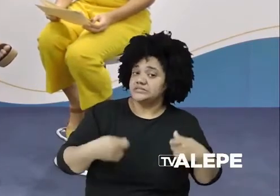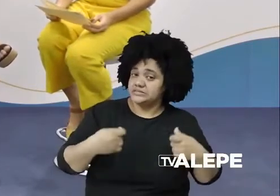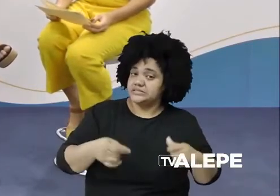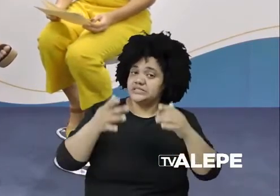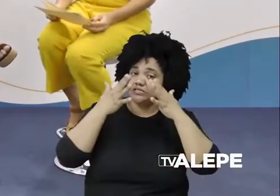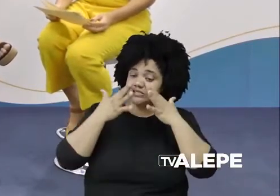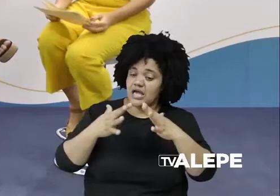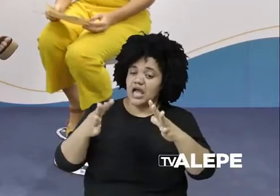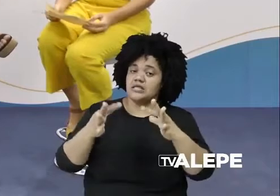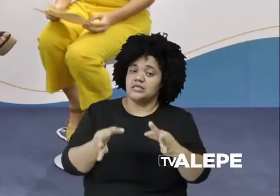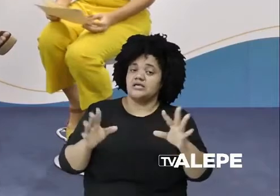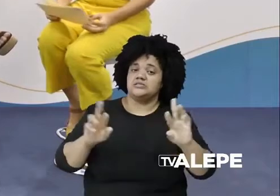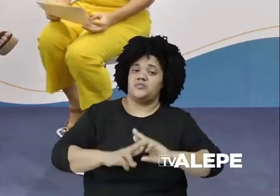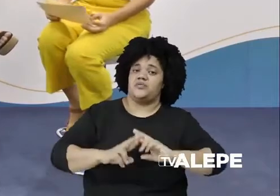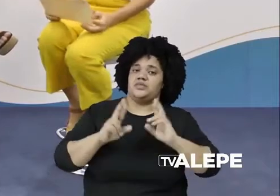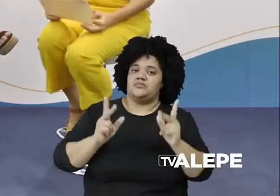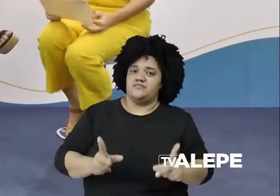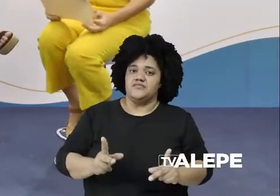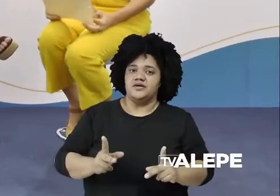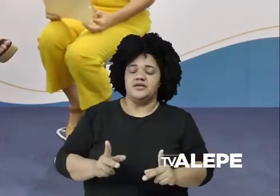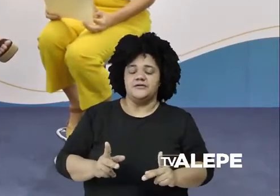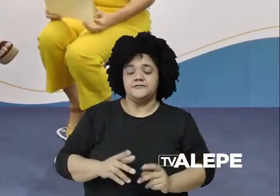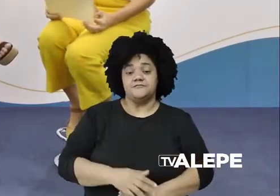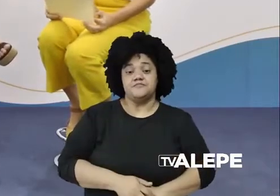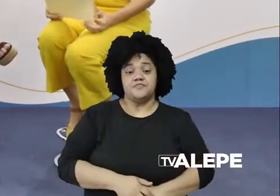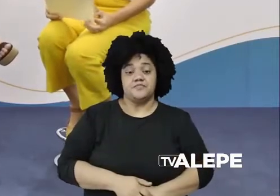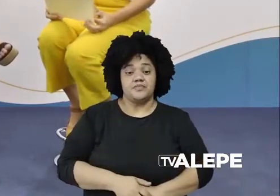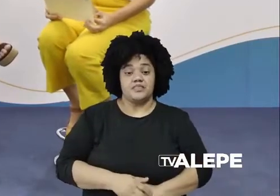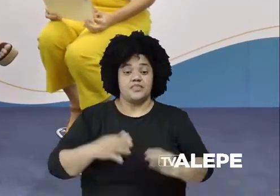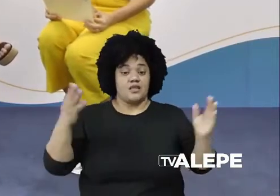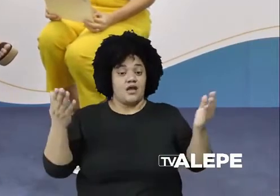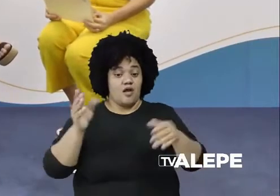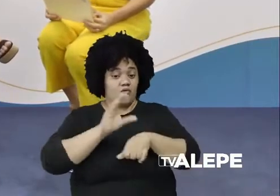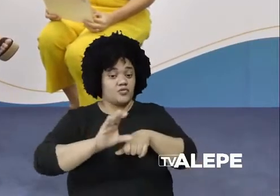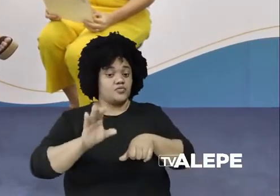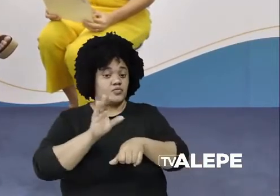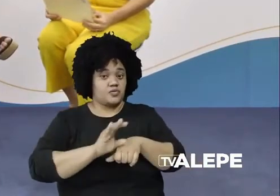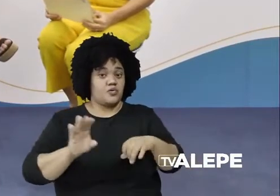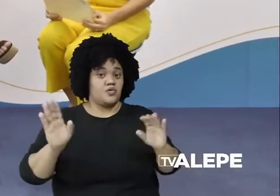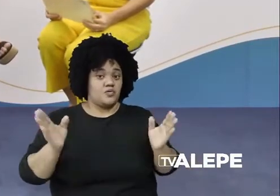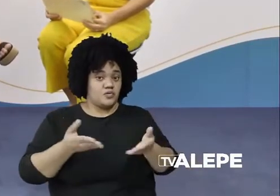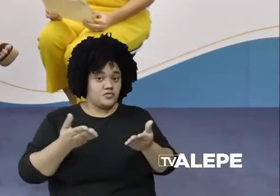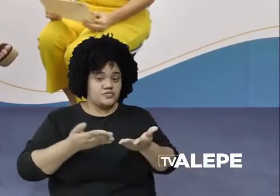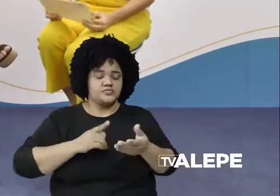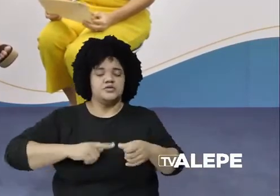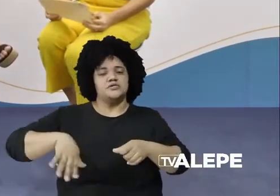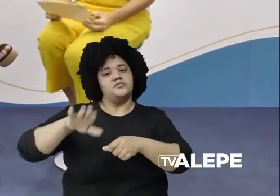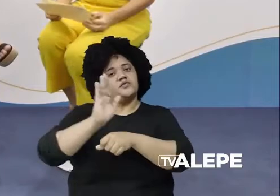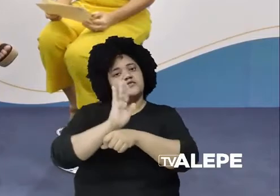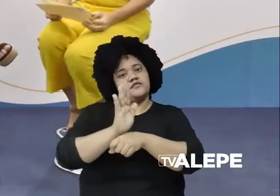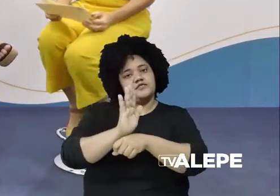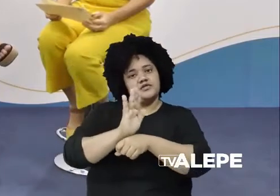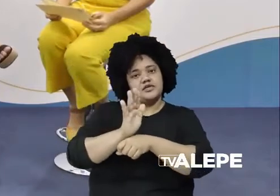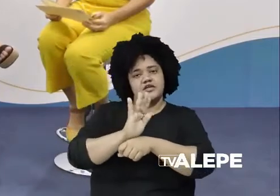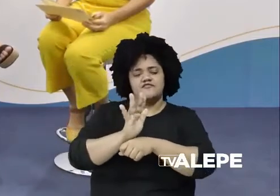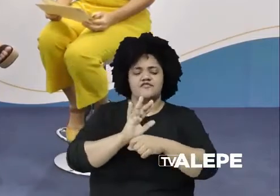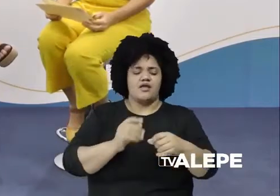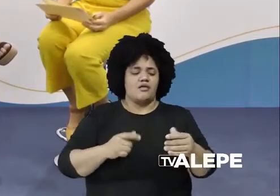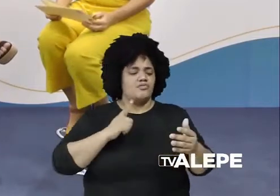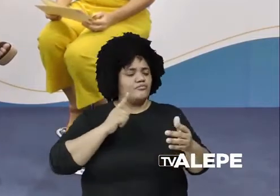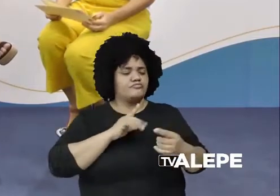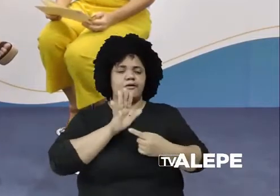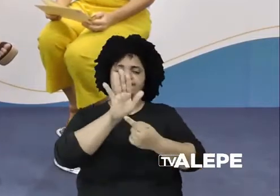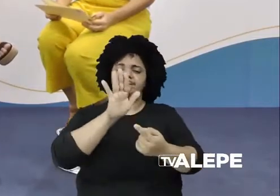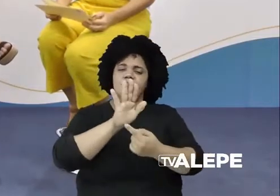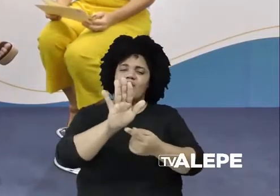atenção diferenciada. Então, estamos trazendo nesse curso vídeos totalmente